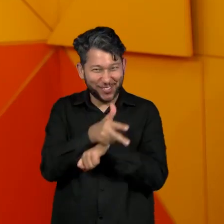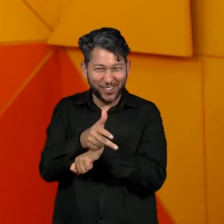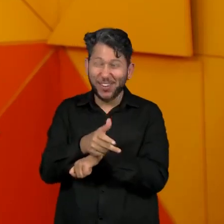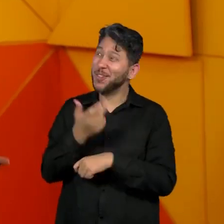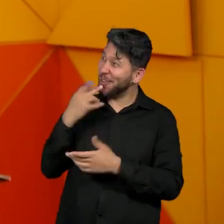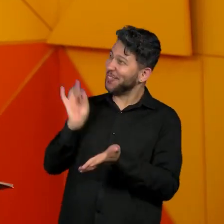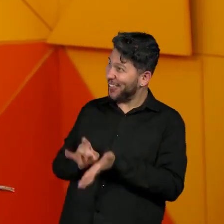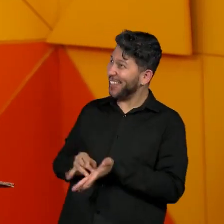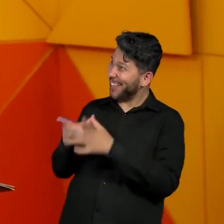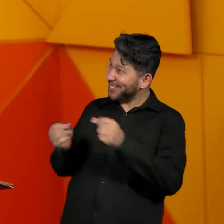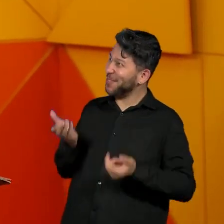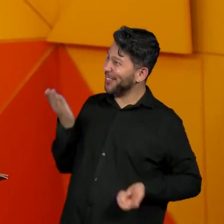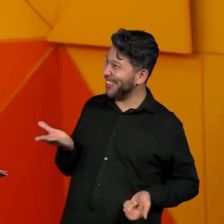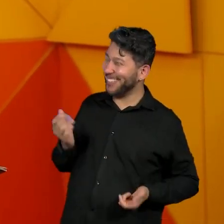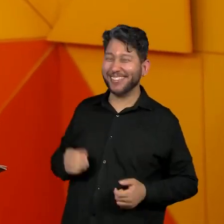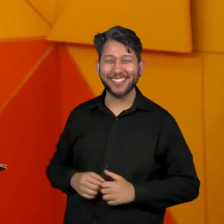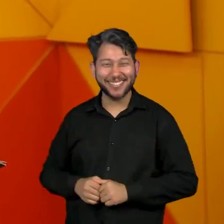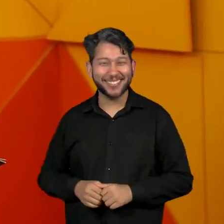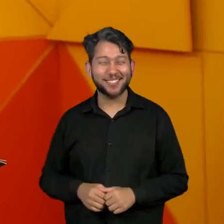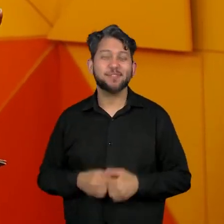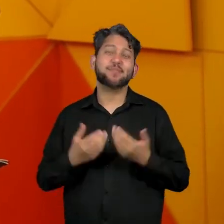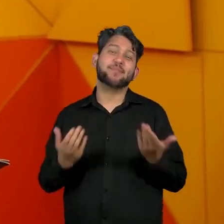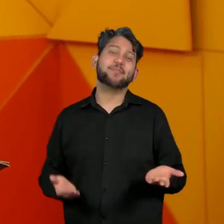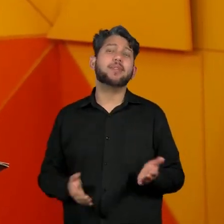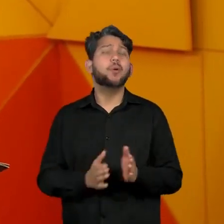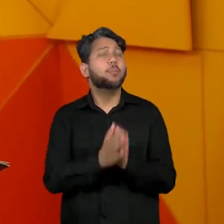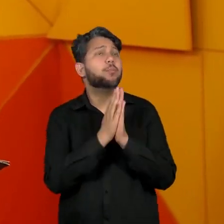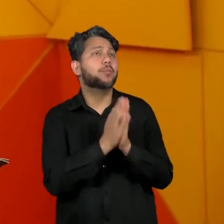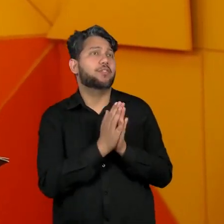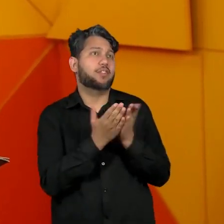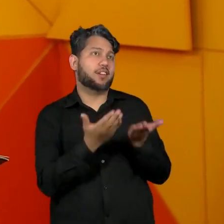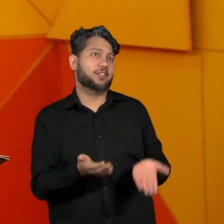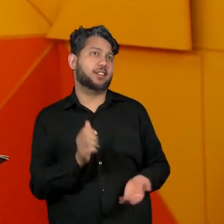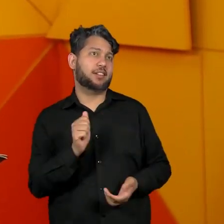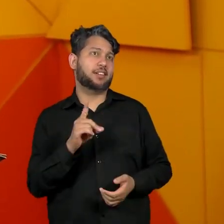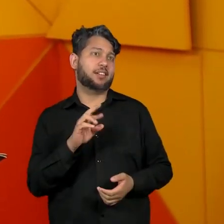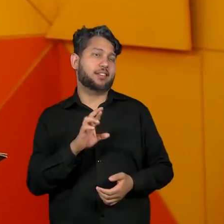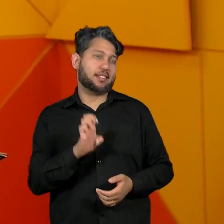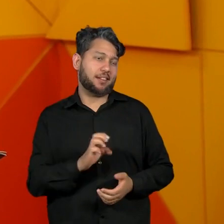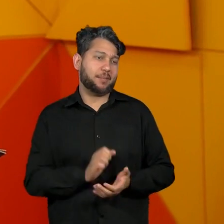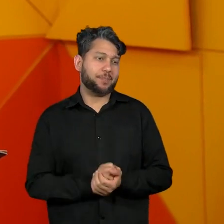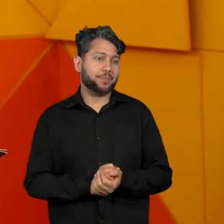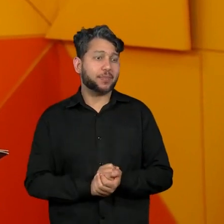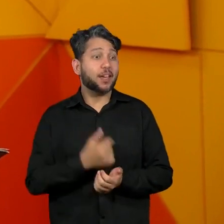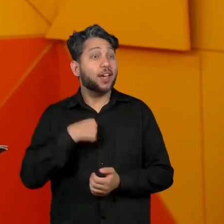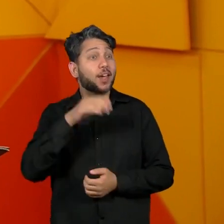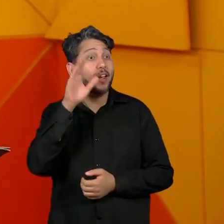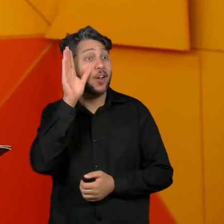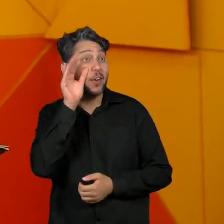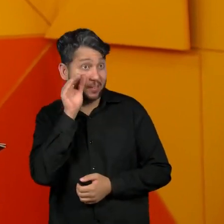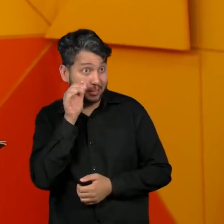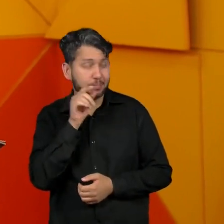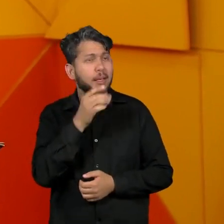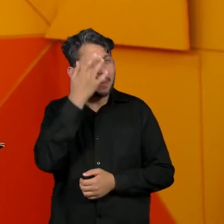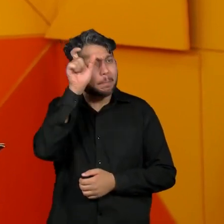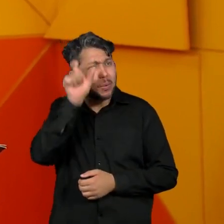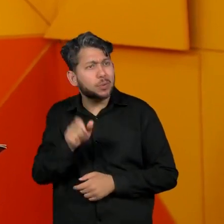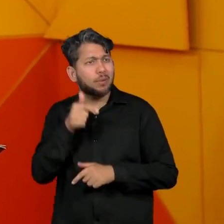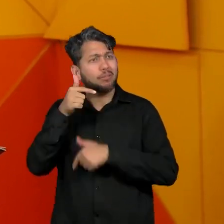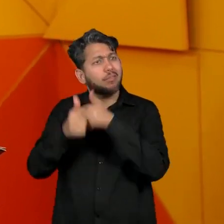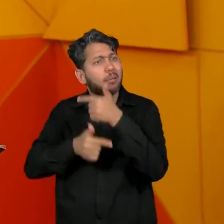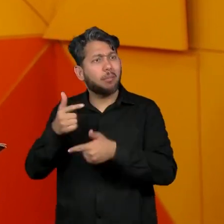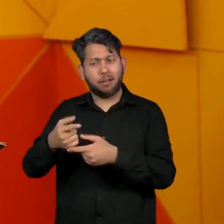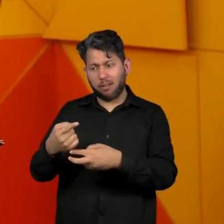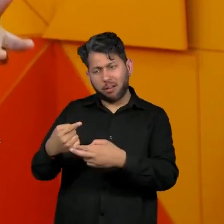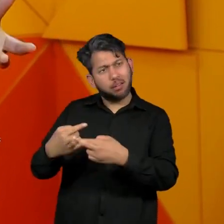maravilhosa. Gente, André, por favor, o posto de reciclador é